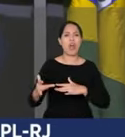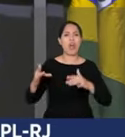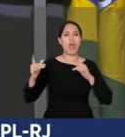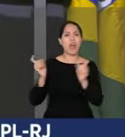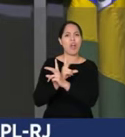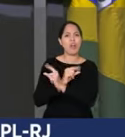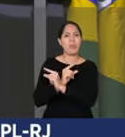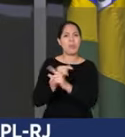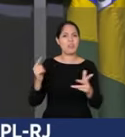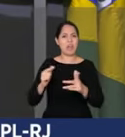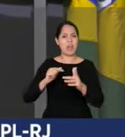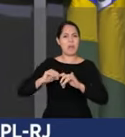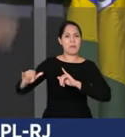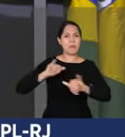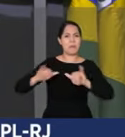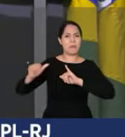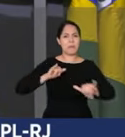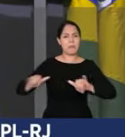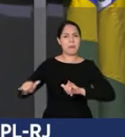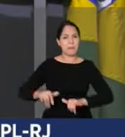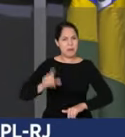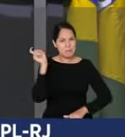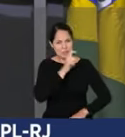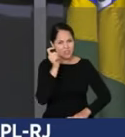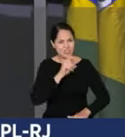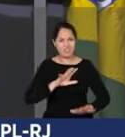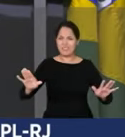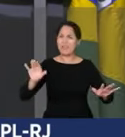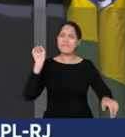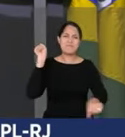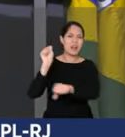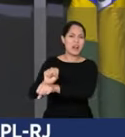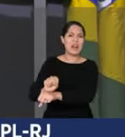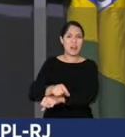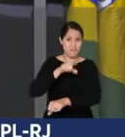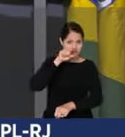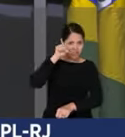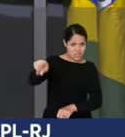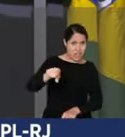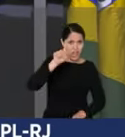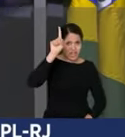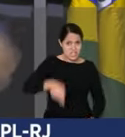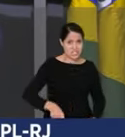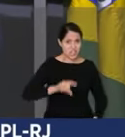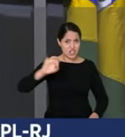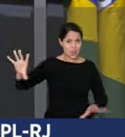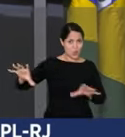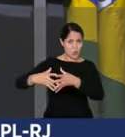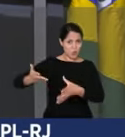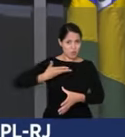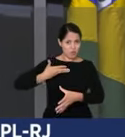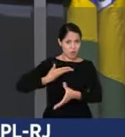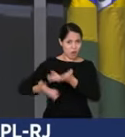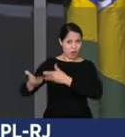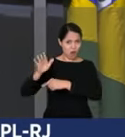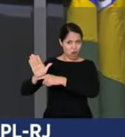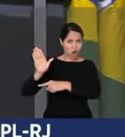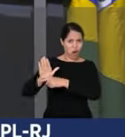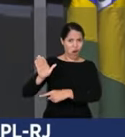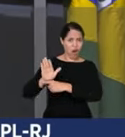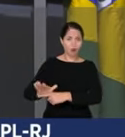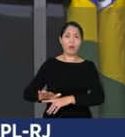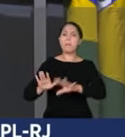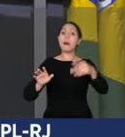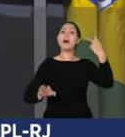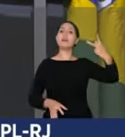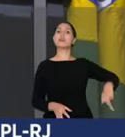porque as obras que eles acabam é para os amigos deles do Foro de São Paulo. As obras no Brasil que nós